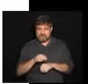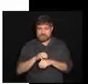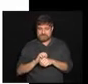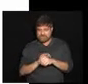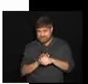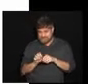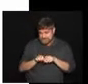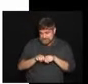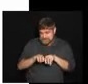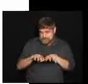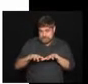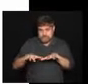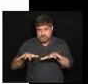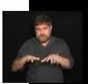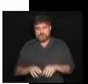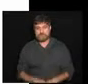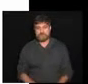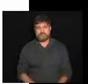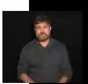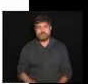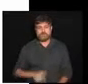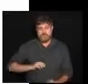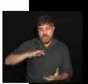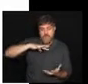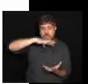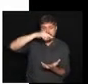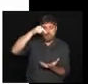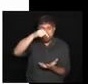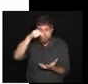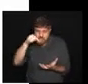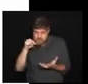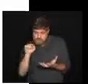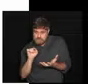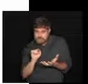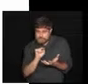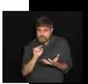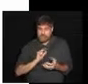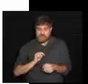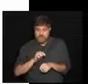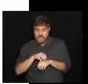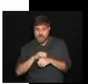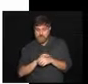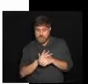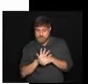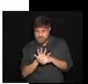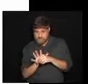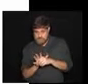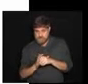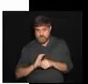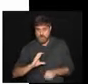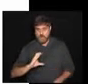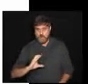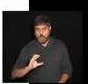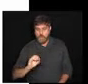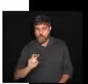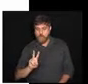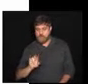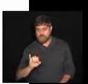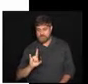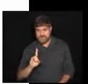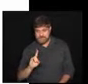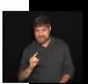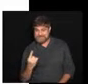transmissibilidade desse vírus no mundo inteiro. Então, esse vírus, o Covid-19, ele tem